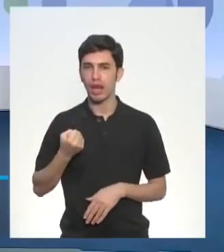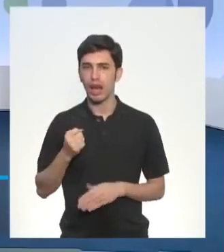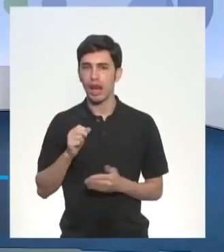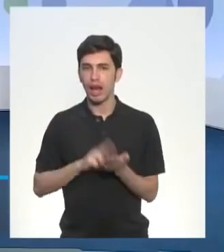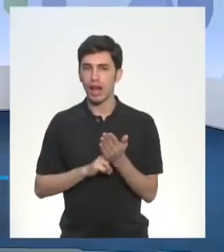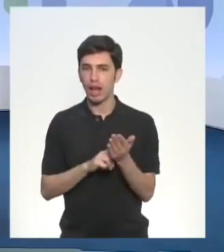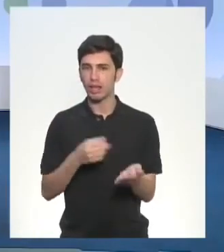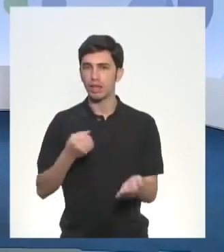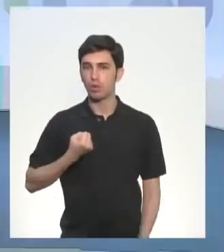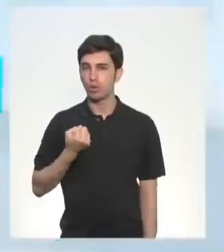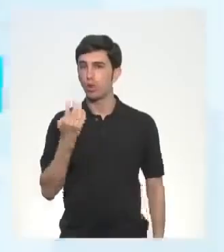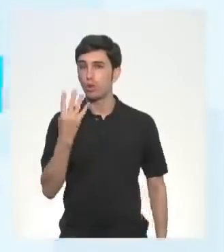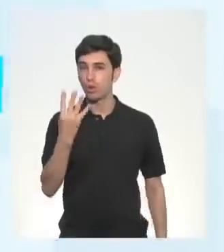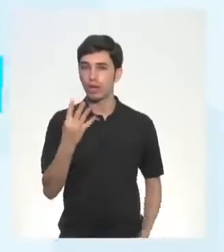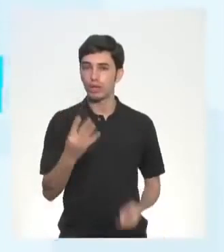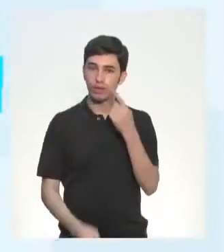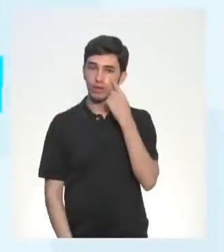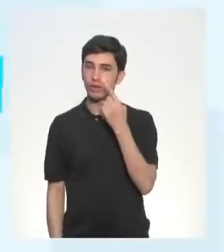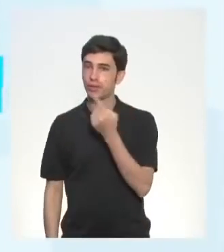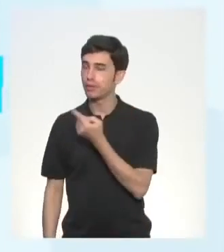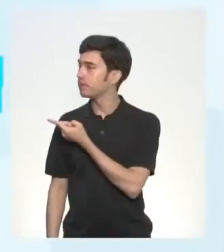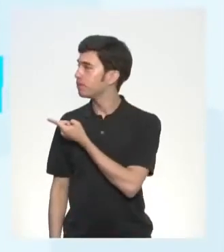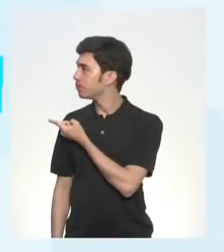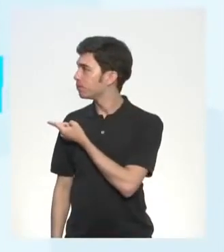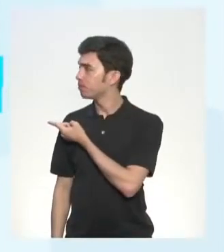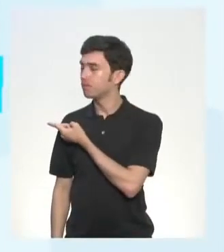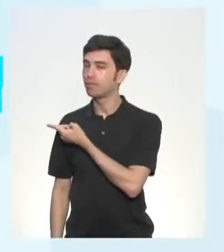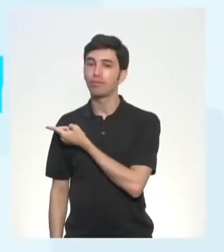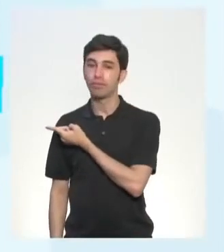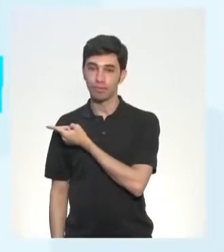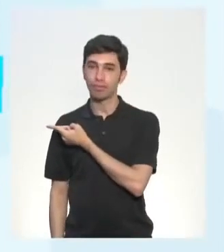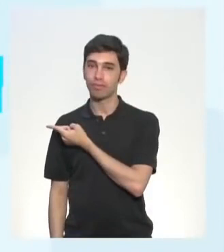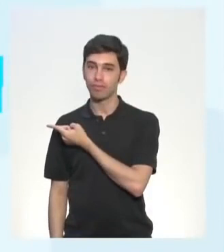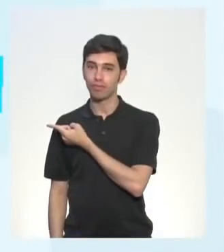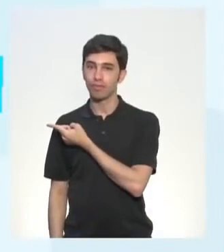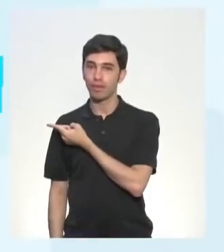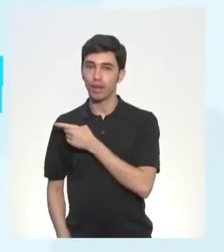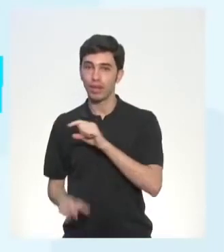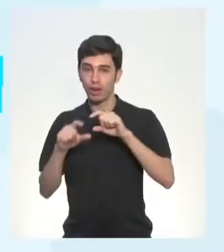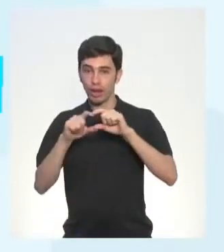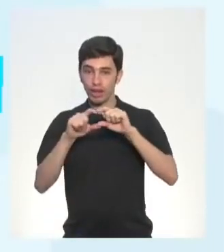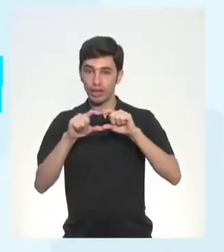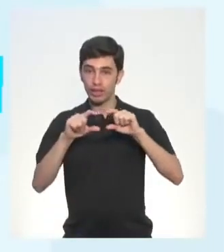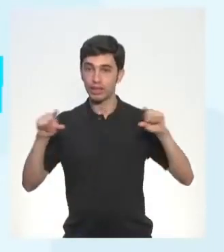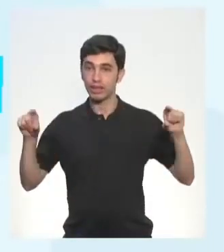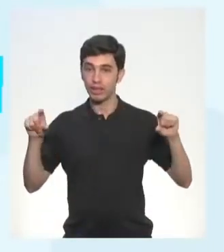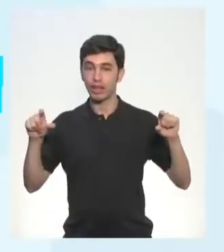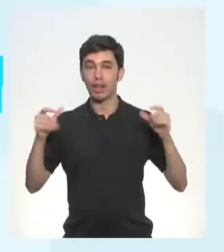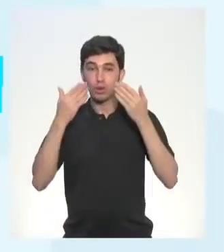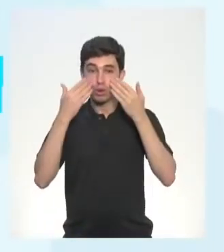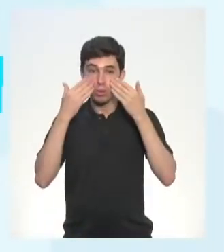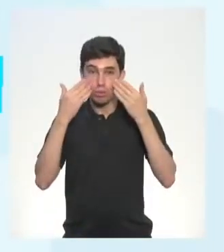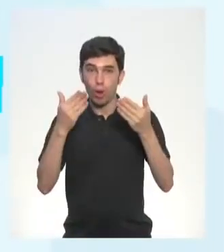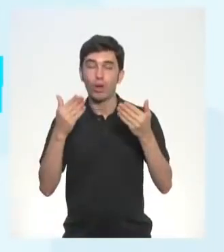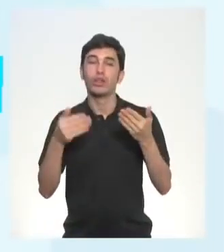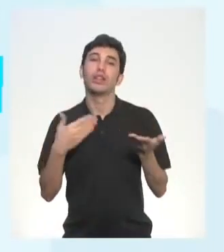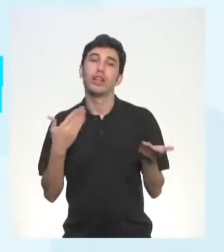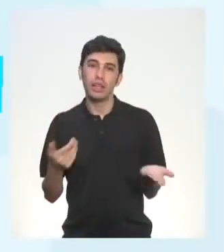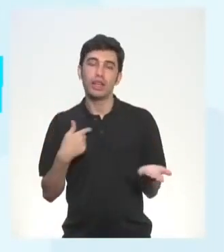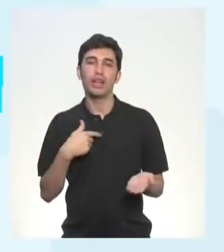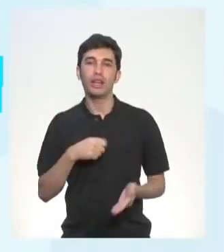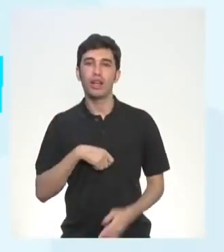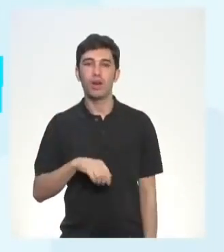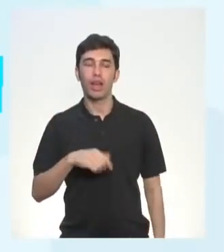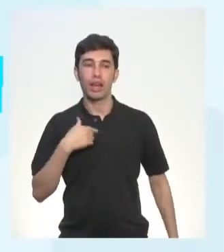lá. Carta número 4, pode pôr na tela. Olha lá, vimos por meio desta carta reivindicar que neste ano a legislação seja cumprida. Quando tem esse tipo de